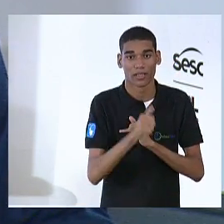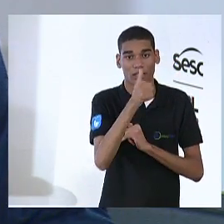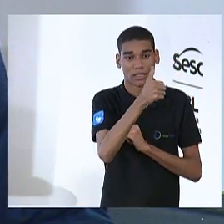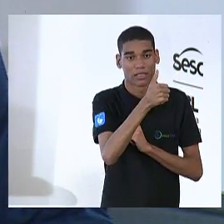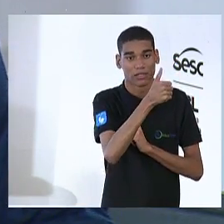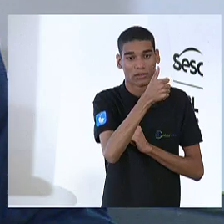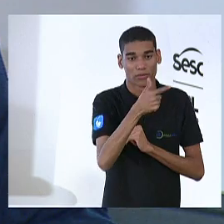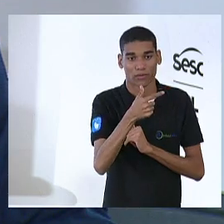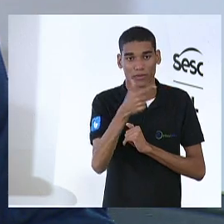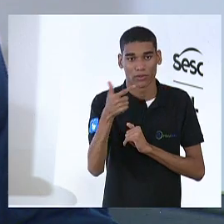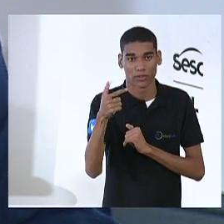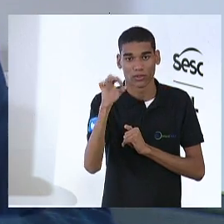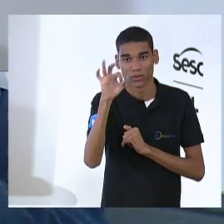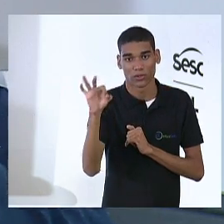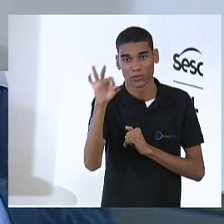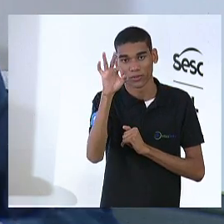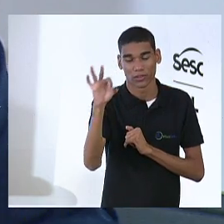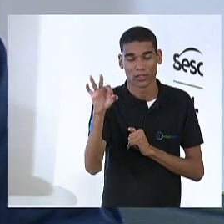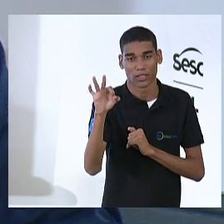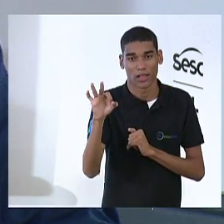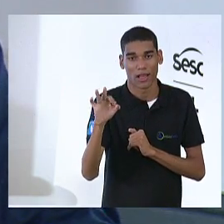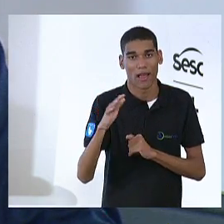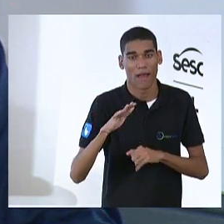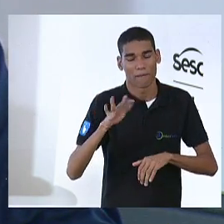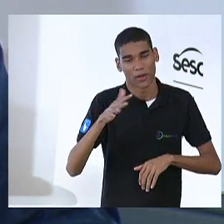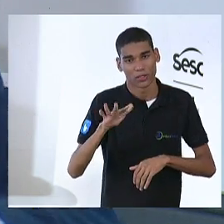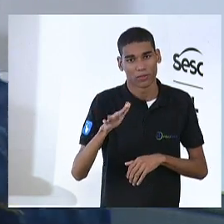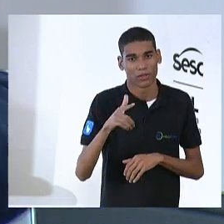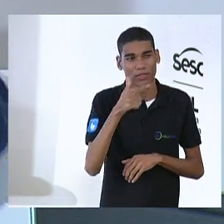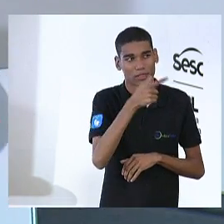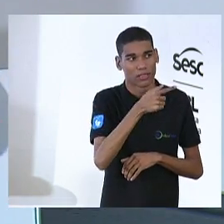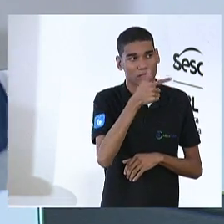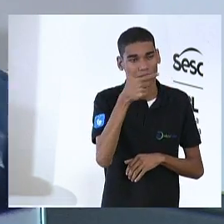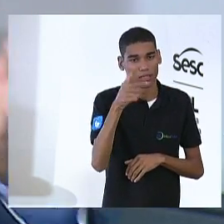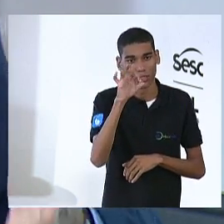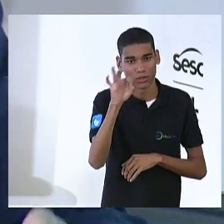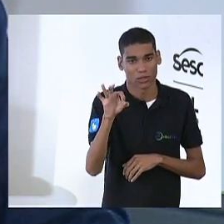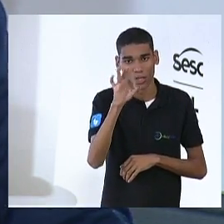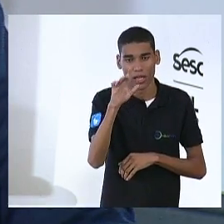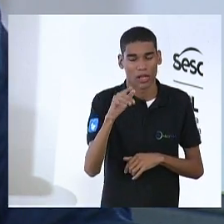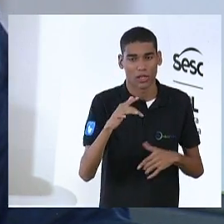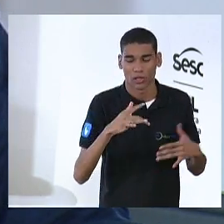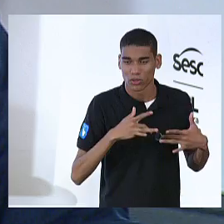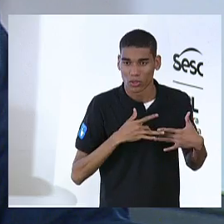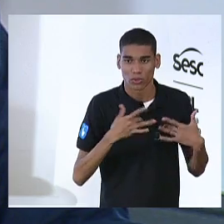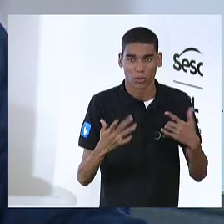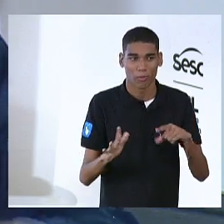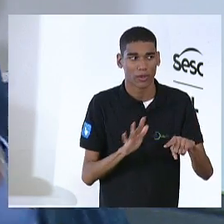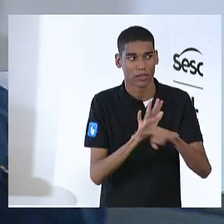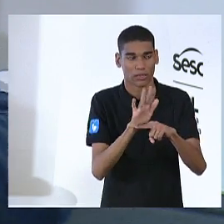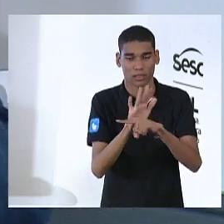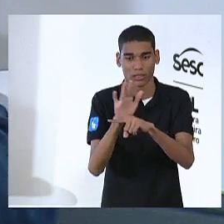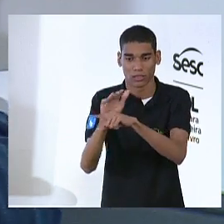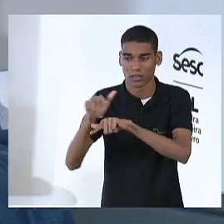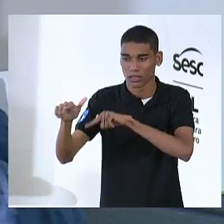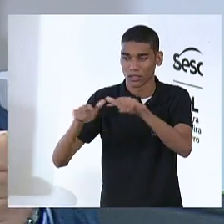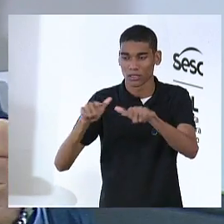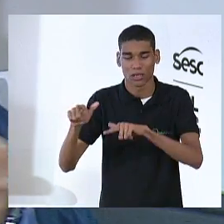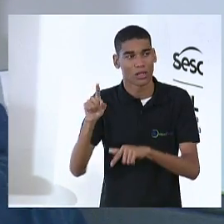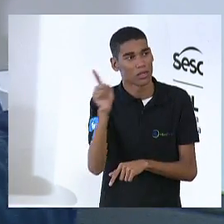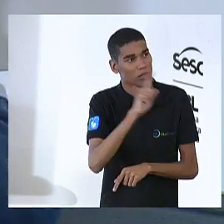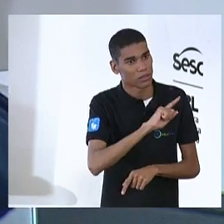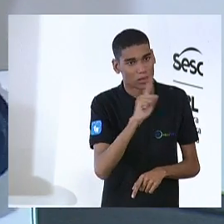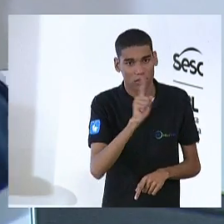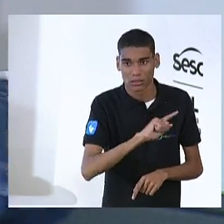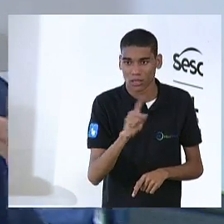122%. Certo? A média é 72%. Gente, eles não estão prestando serviços comerciais. Você mata a capacidade de